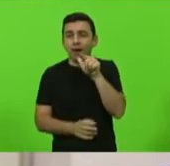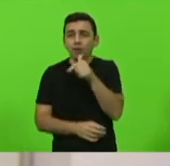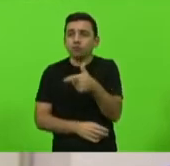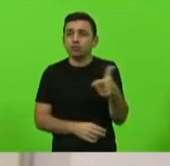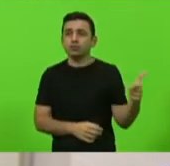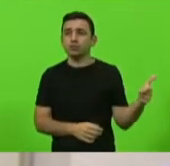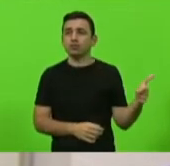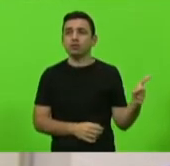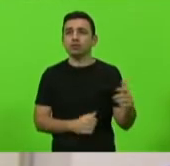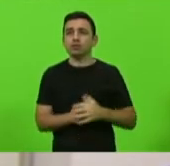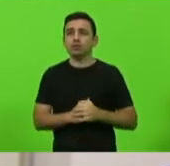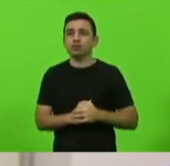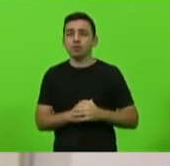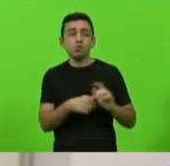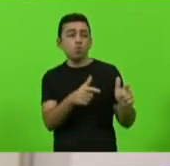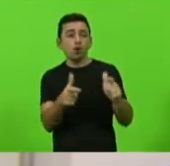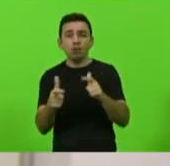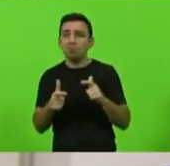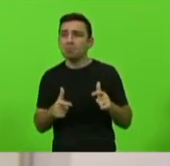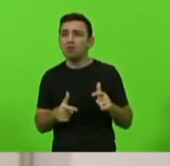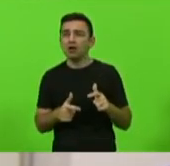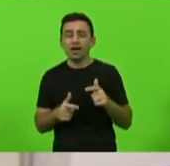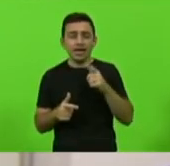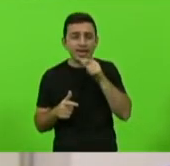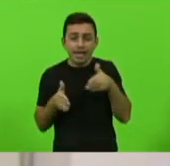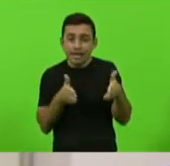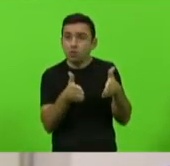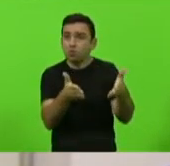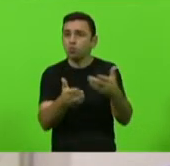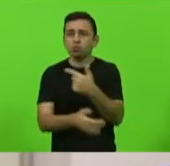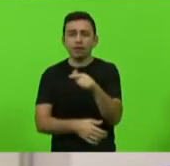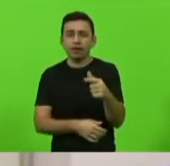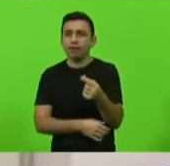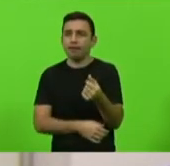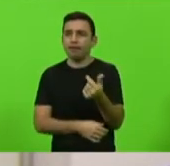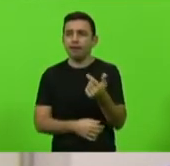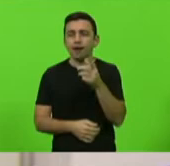nos ribeirões não tem mais água, nos rios não tem mais água,